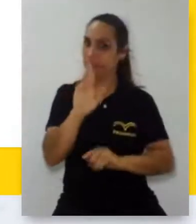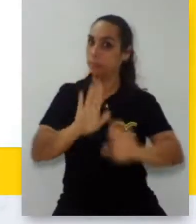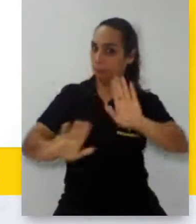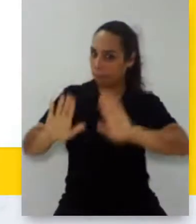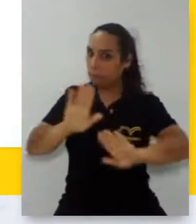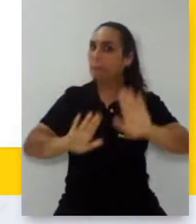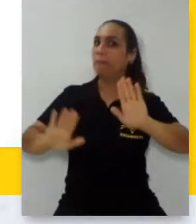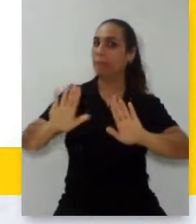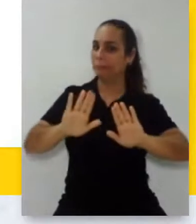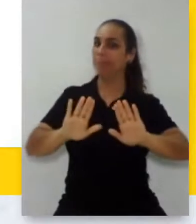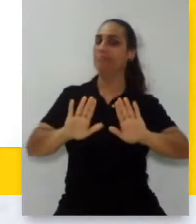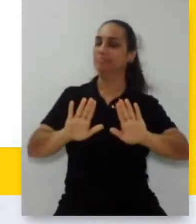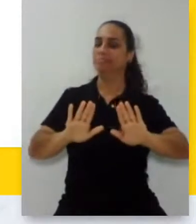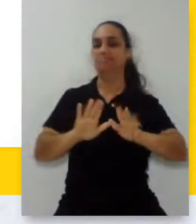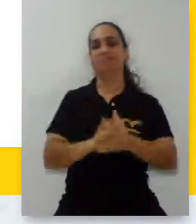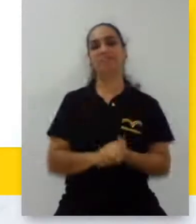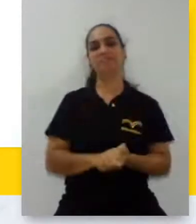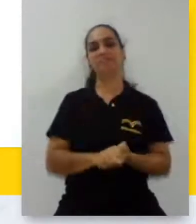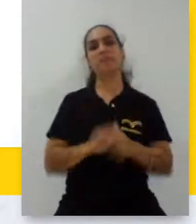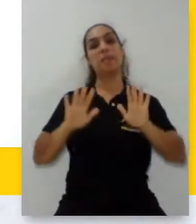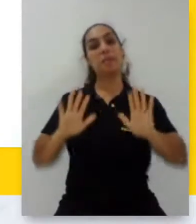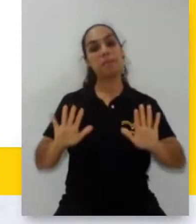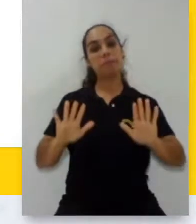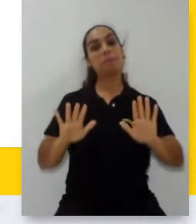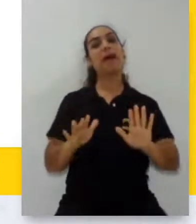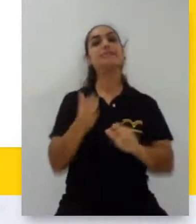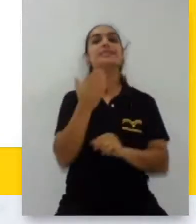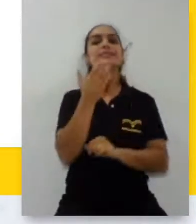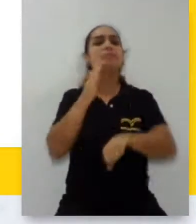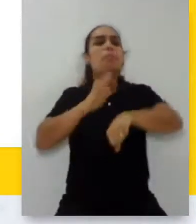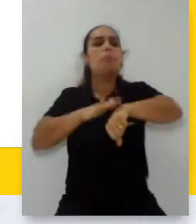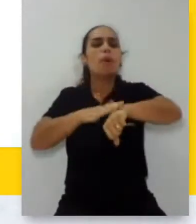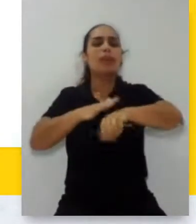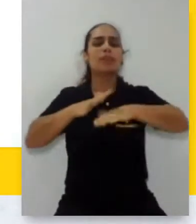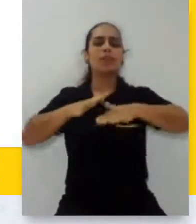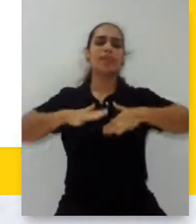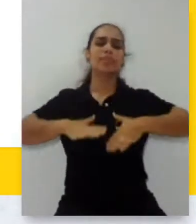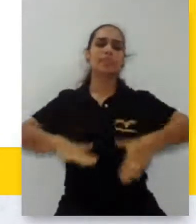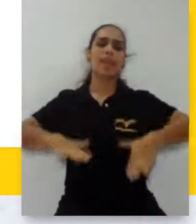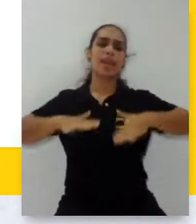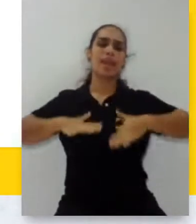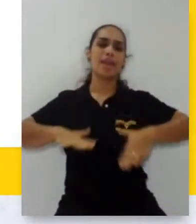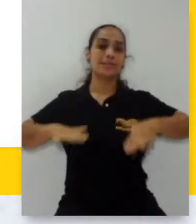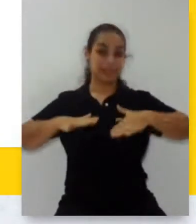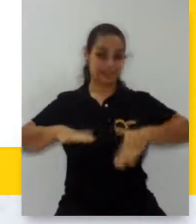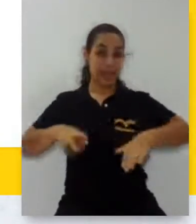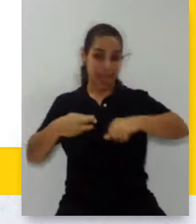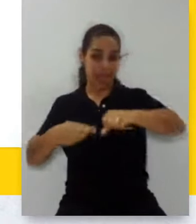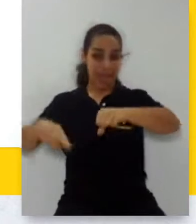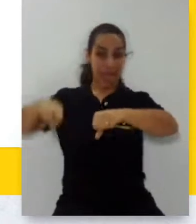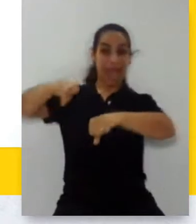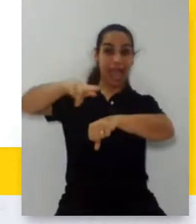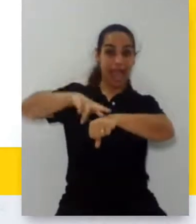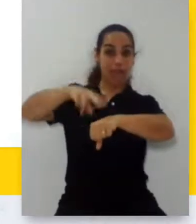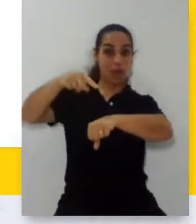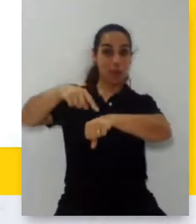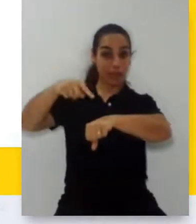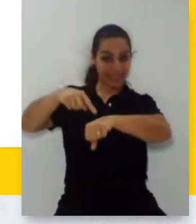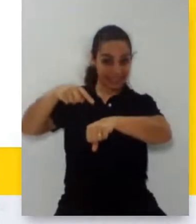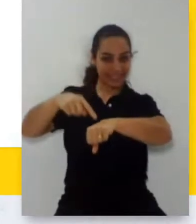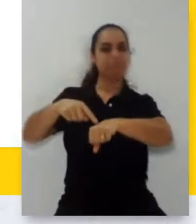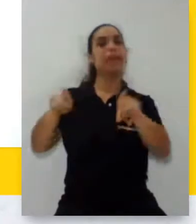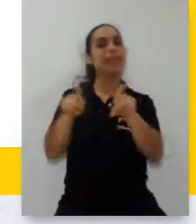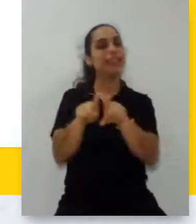mas o momento que você vai estar lá descansando, cuide com isso, tá? Cuide para melhorar esse